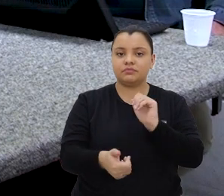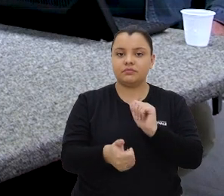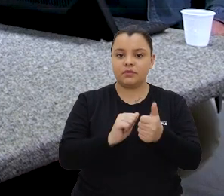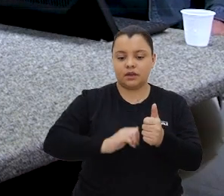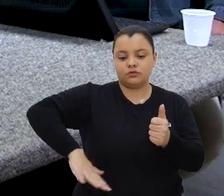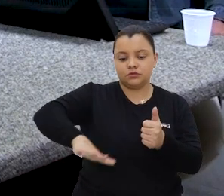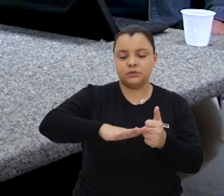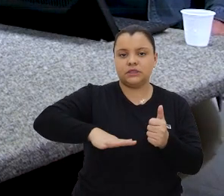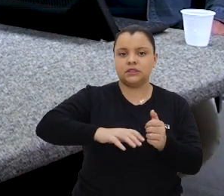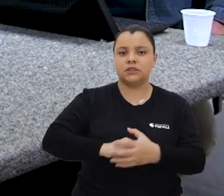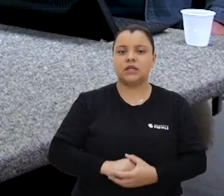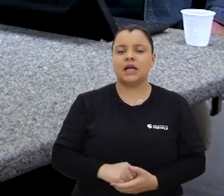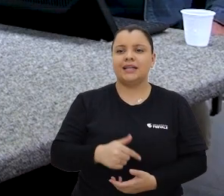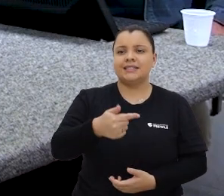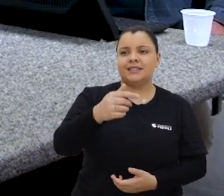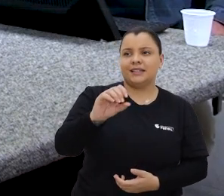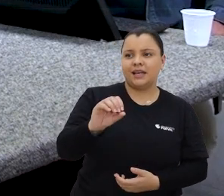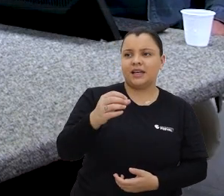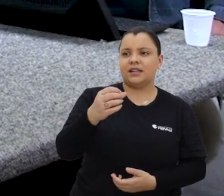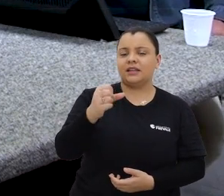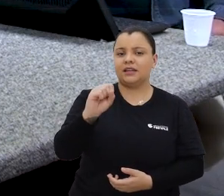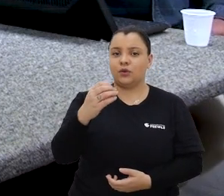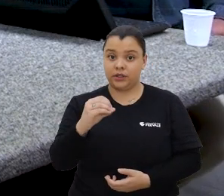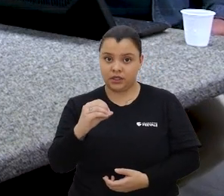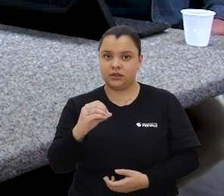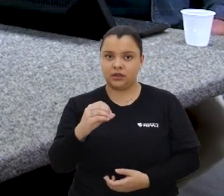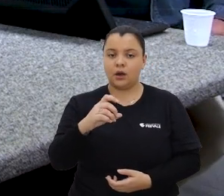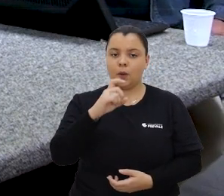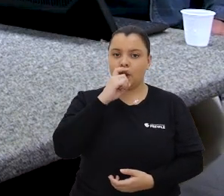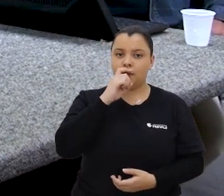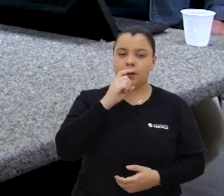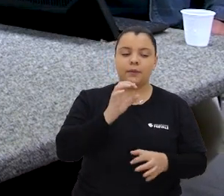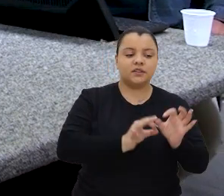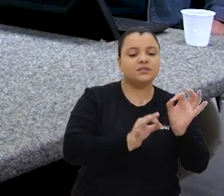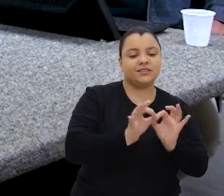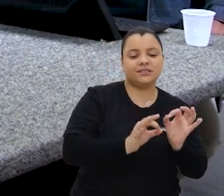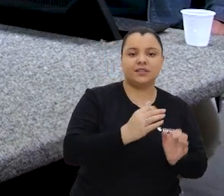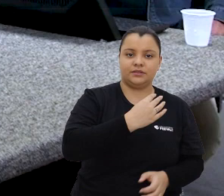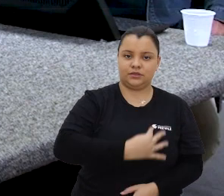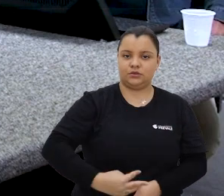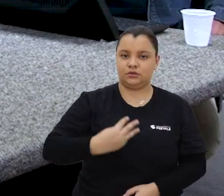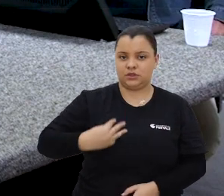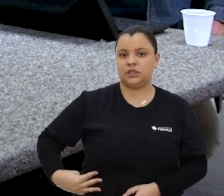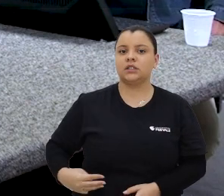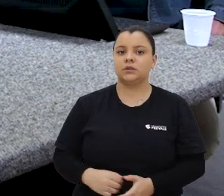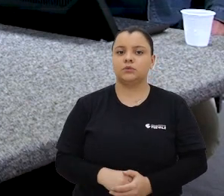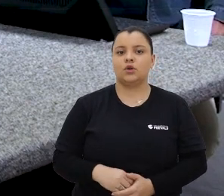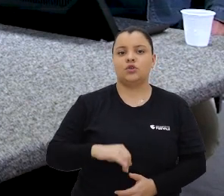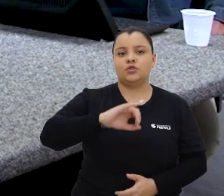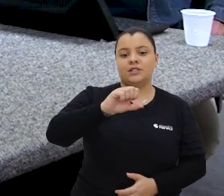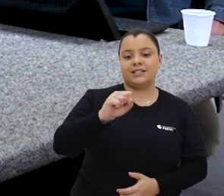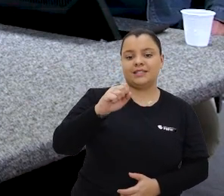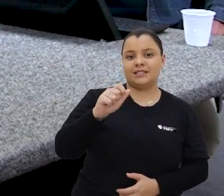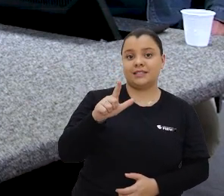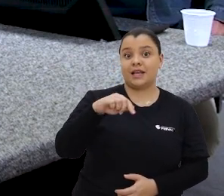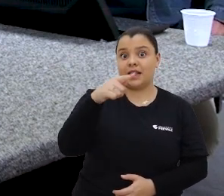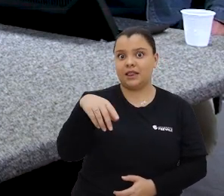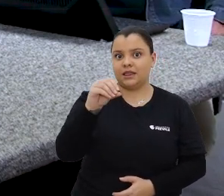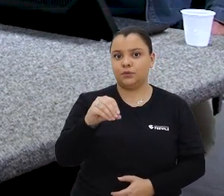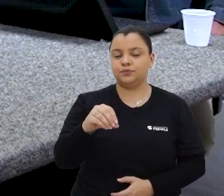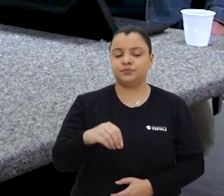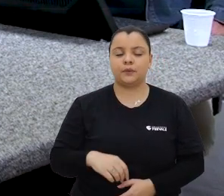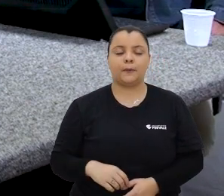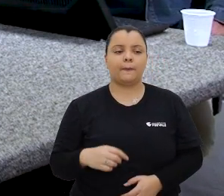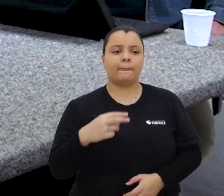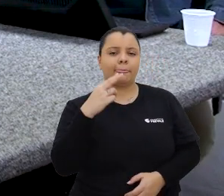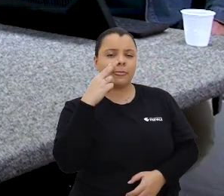pai, na década de 70 e 80, foi dirigente do Grêmio Futebol Porto Alegrense no futebol de salão. Então eu vi clássicos,